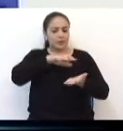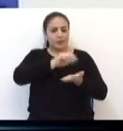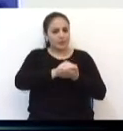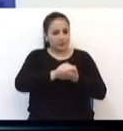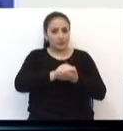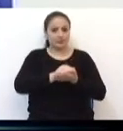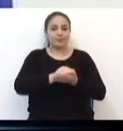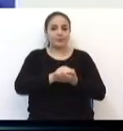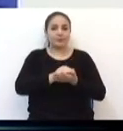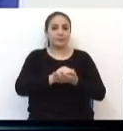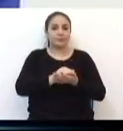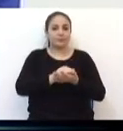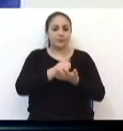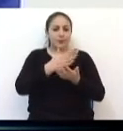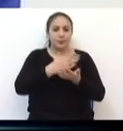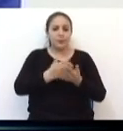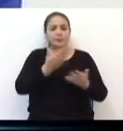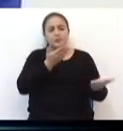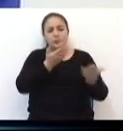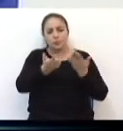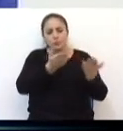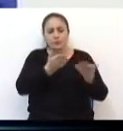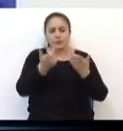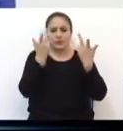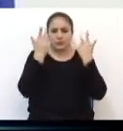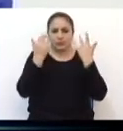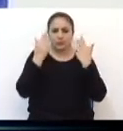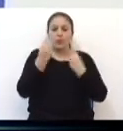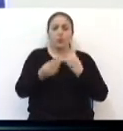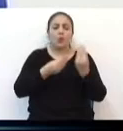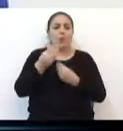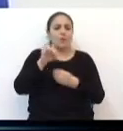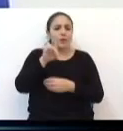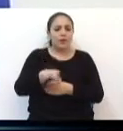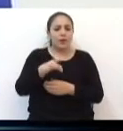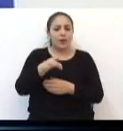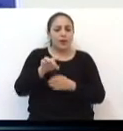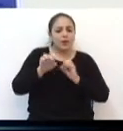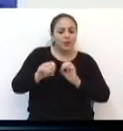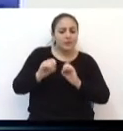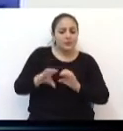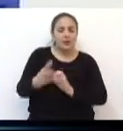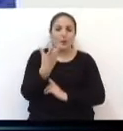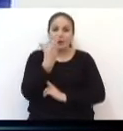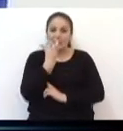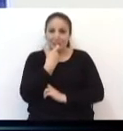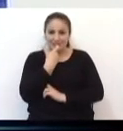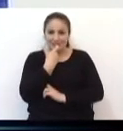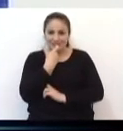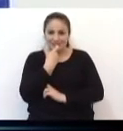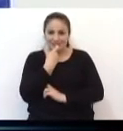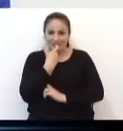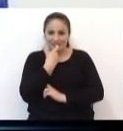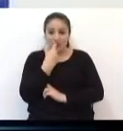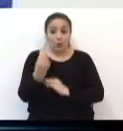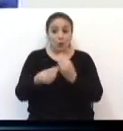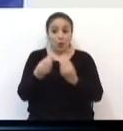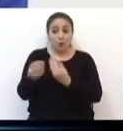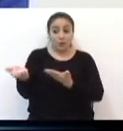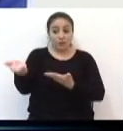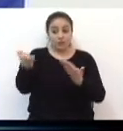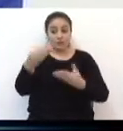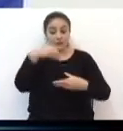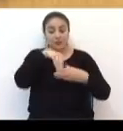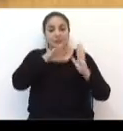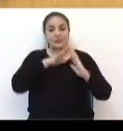cadastro, enfim, começam aquelas dúvidas naturais, né? Como é criar um filho? Como vai ser a recepção dele